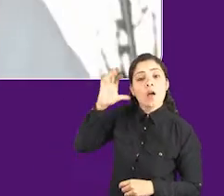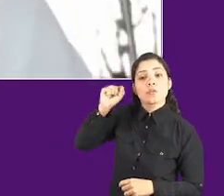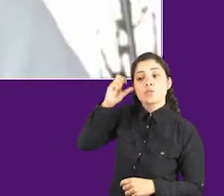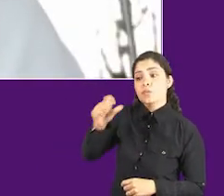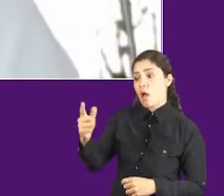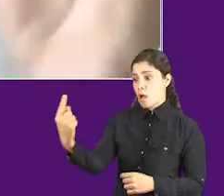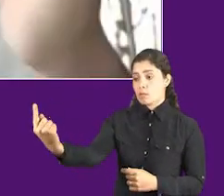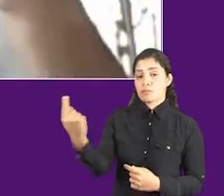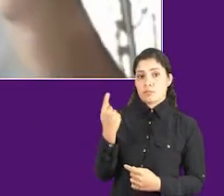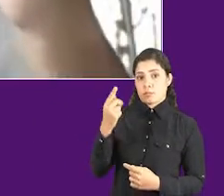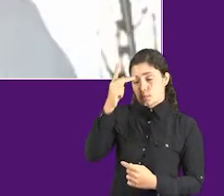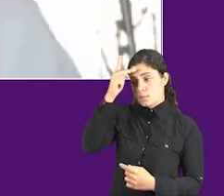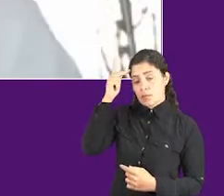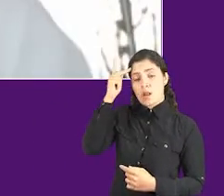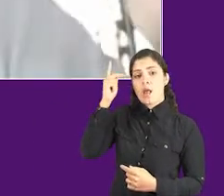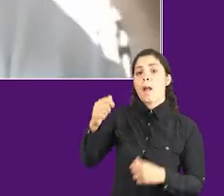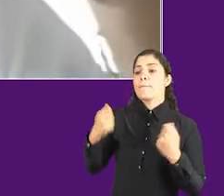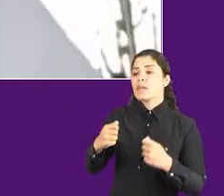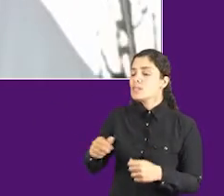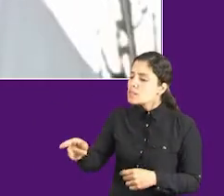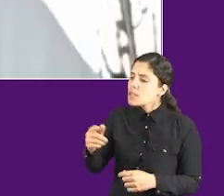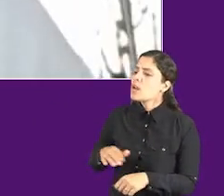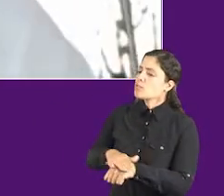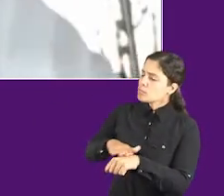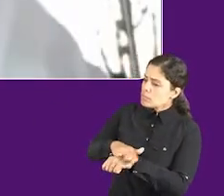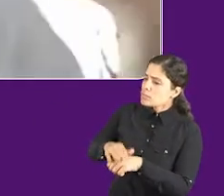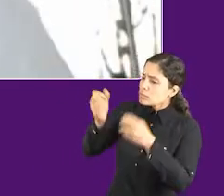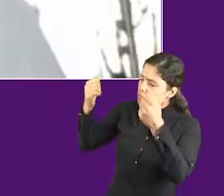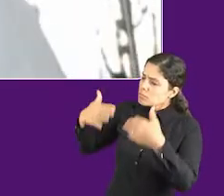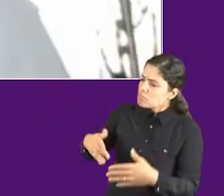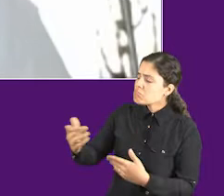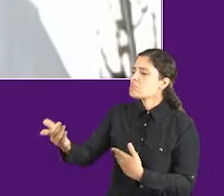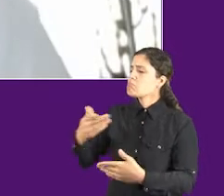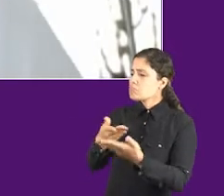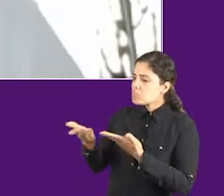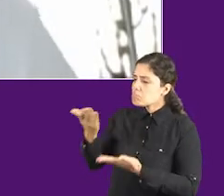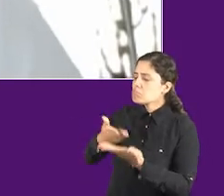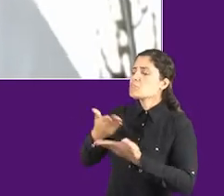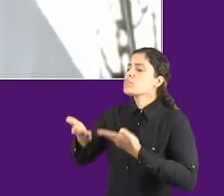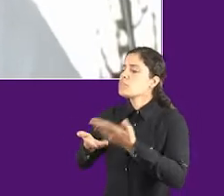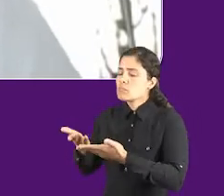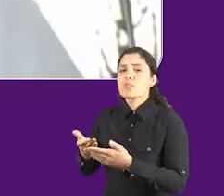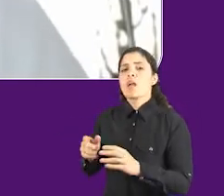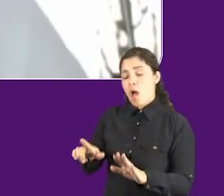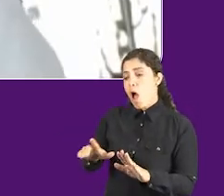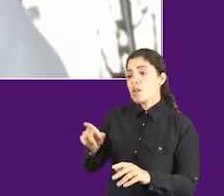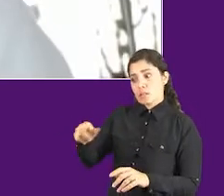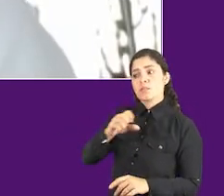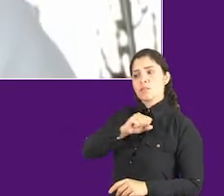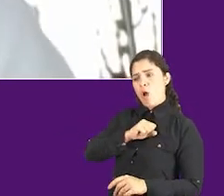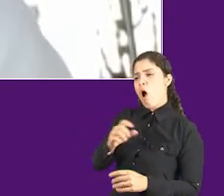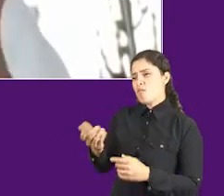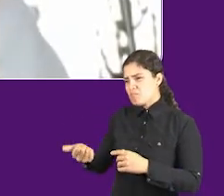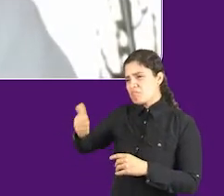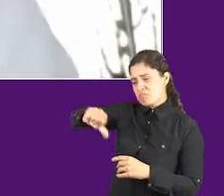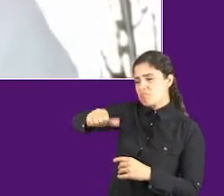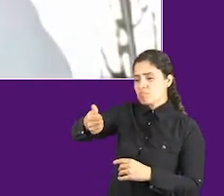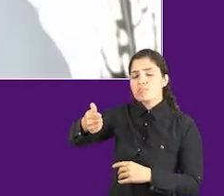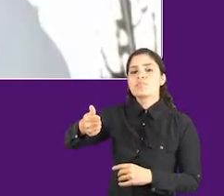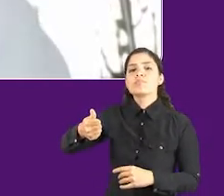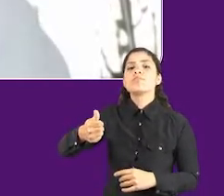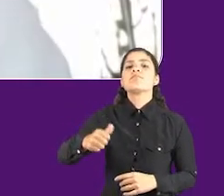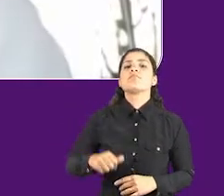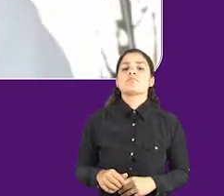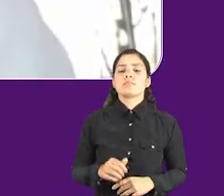ficar perto dele um dia entender e depois voltar para casa e desenvolver uma solução que os componentes da cidade natal